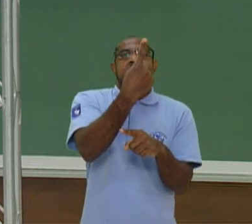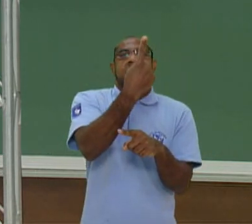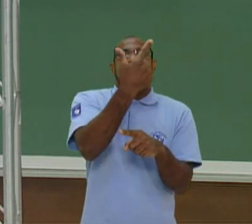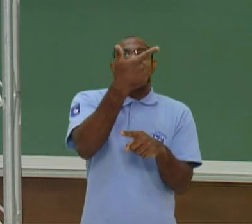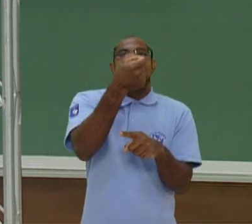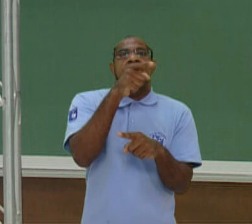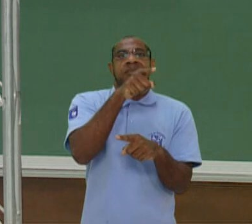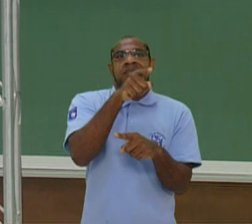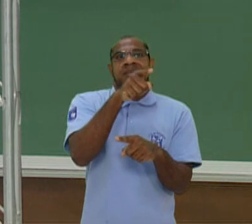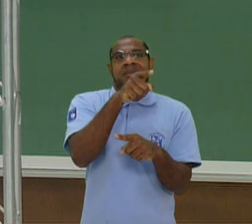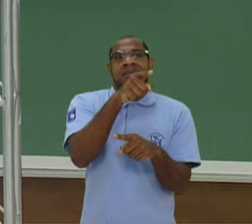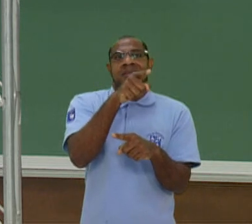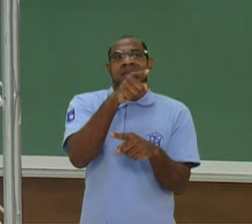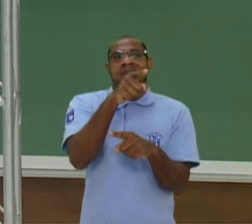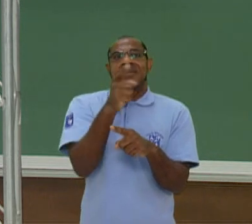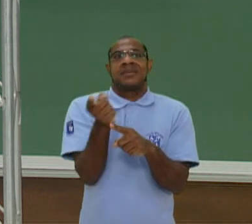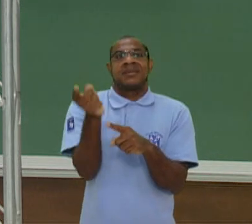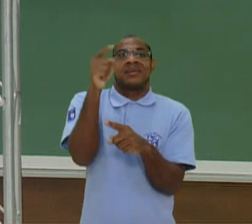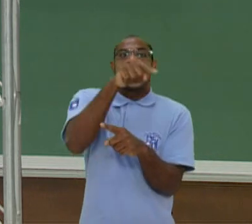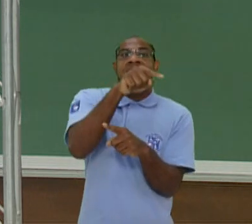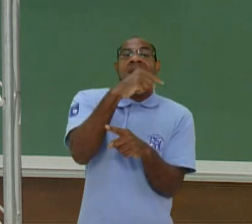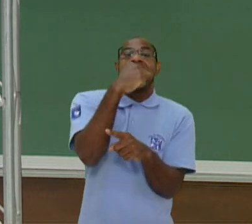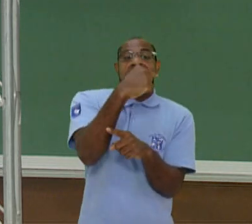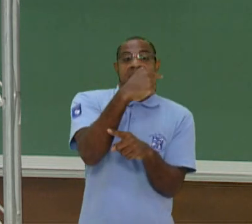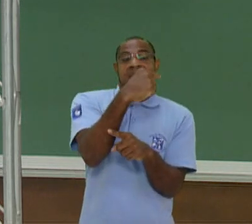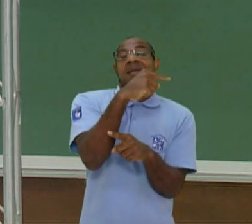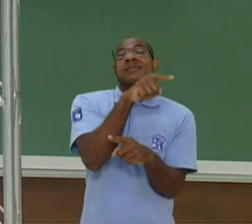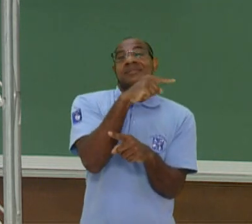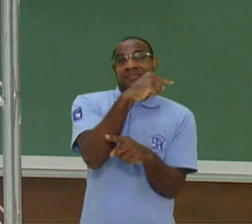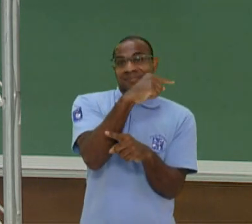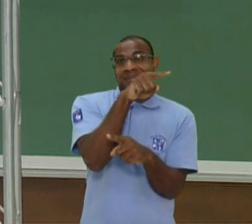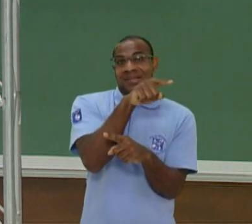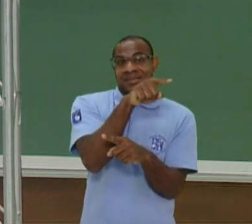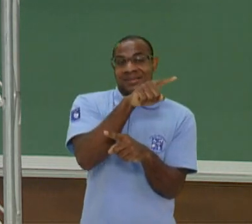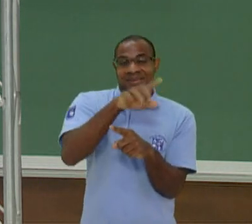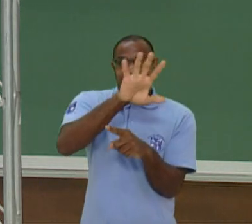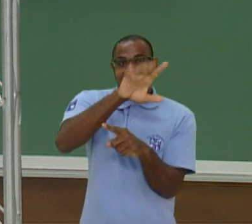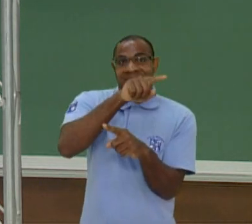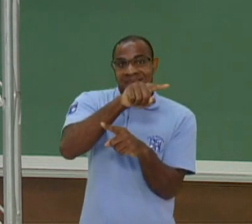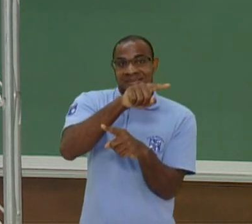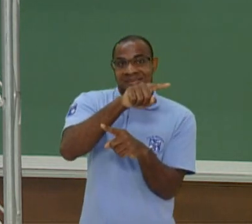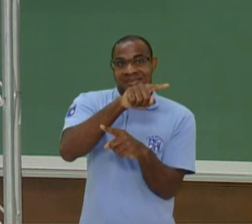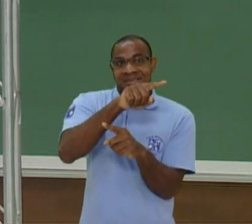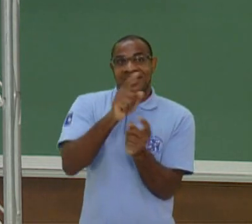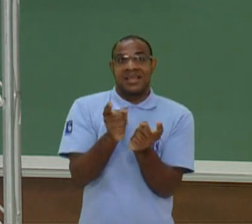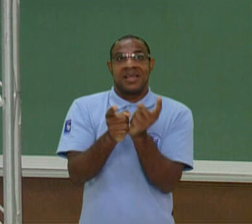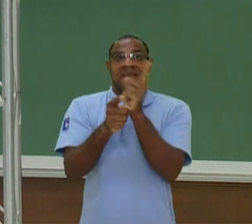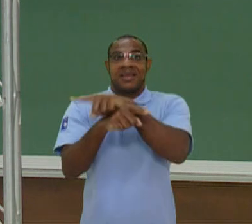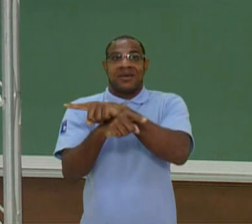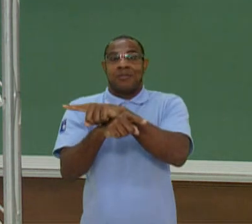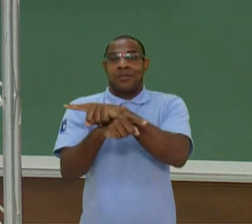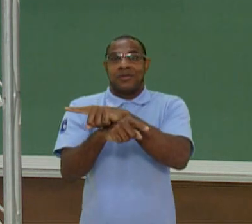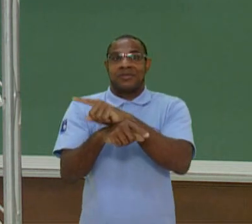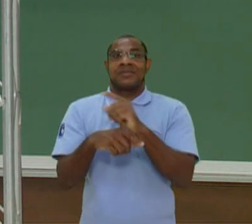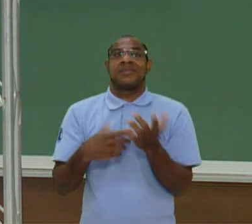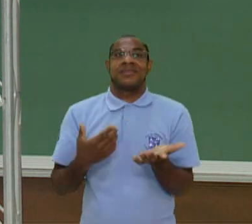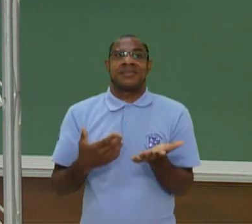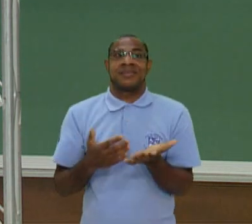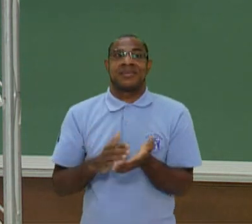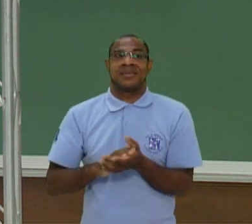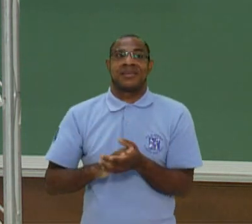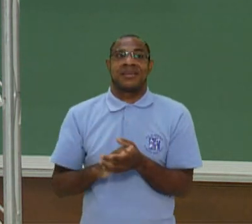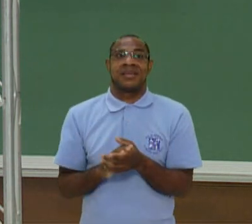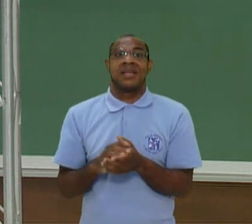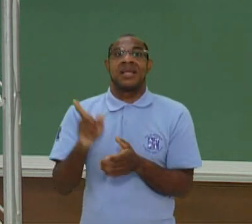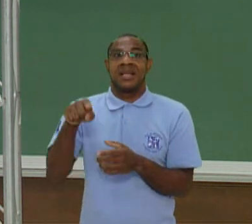o oposto do cosseno, porque o sinal é negativo no quadrante 2, e o oposto do seno, melhor não, oposto